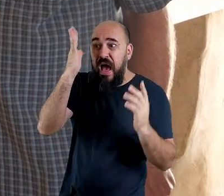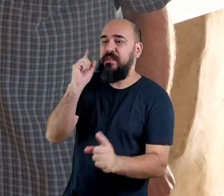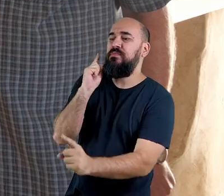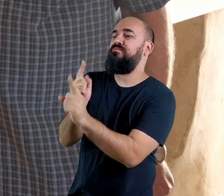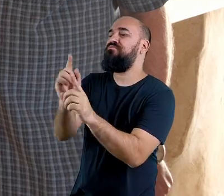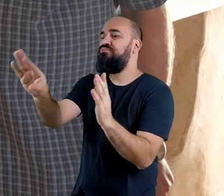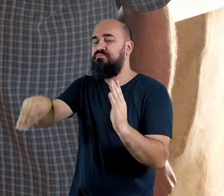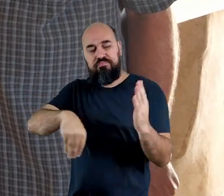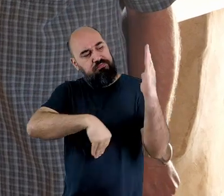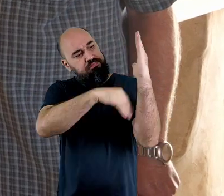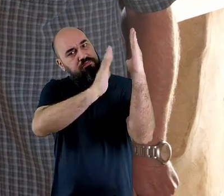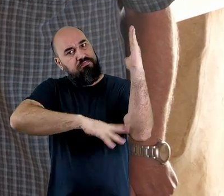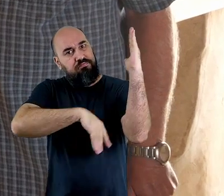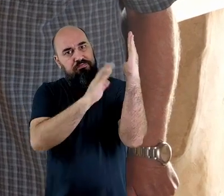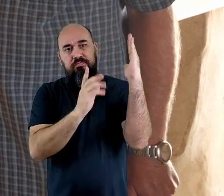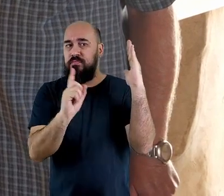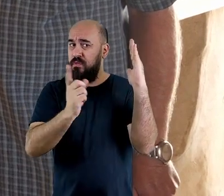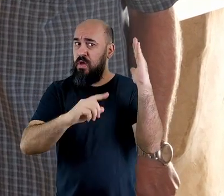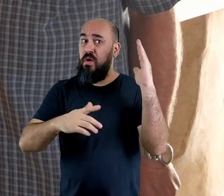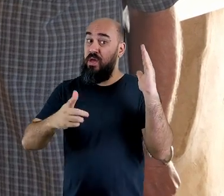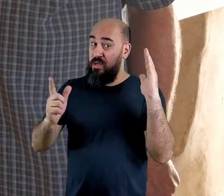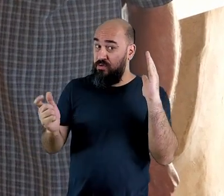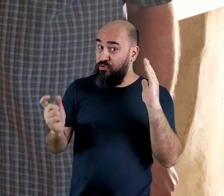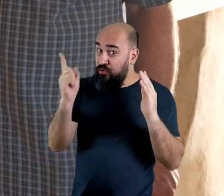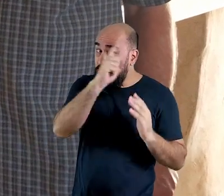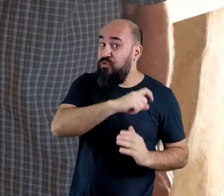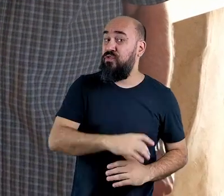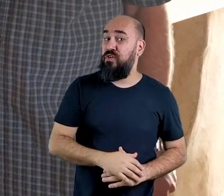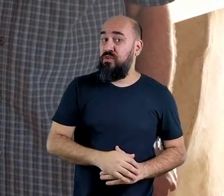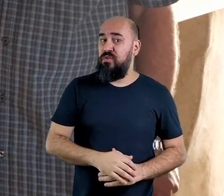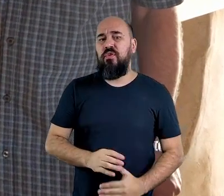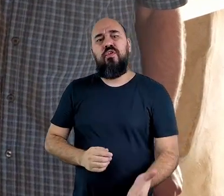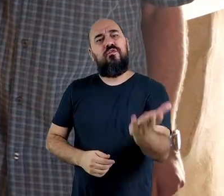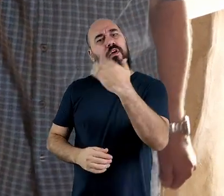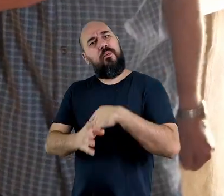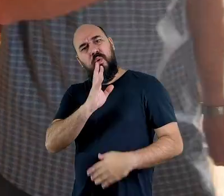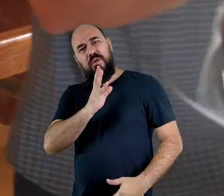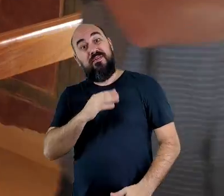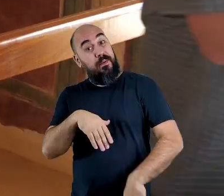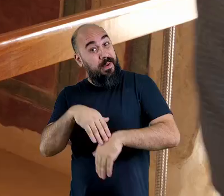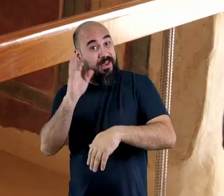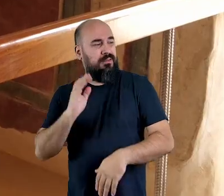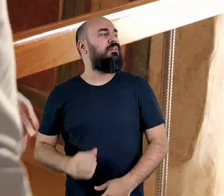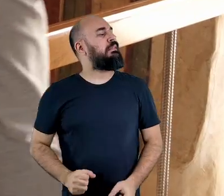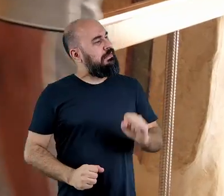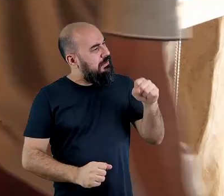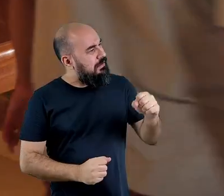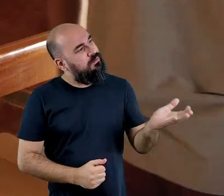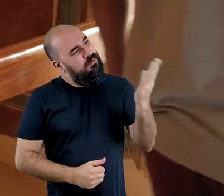você conhecer acerca do Palácio de Massada. Sim, acho que é o momento de vermos o palácio.